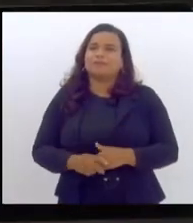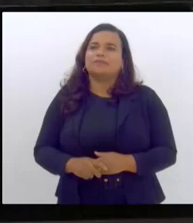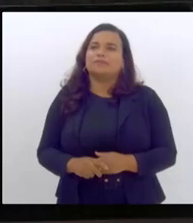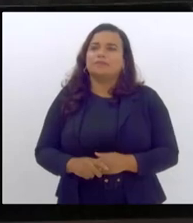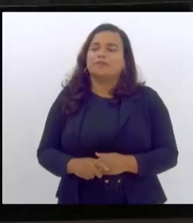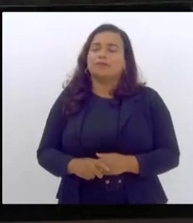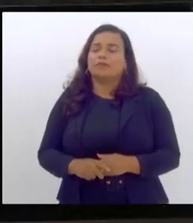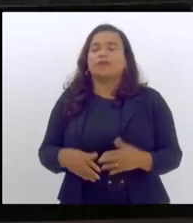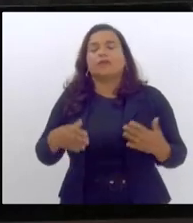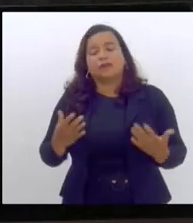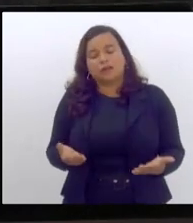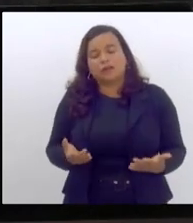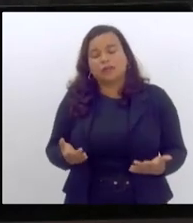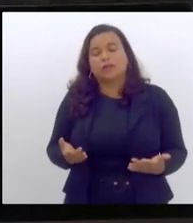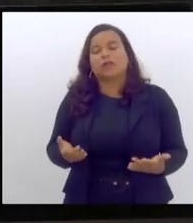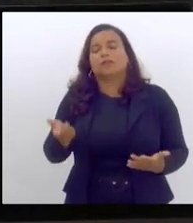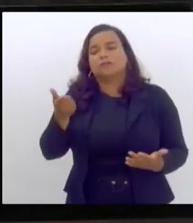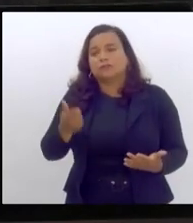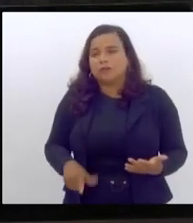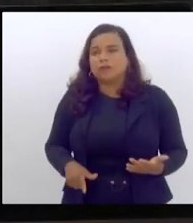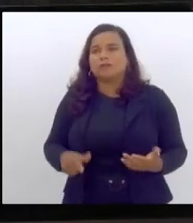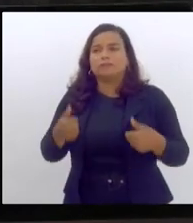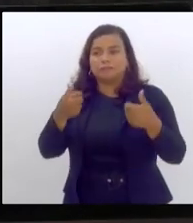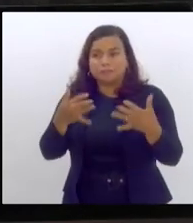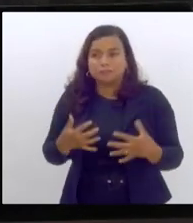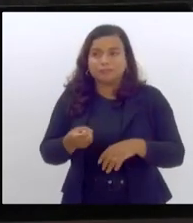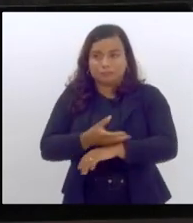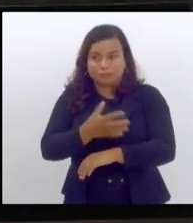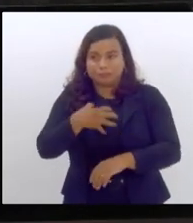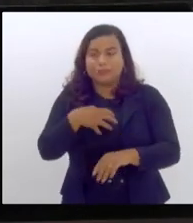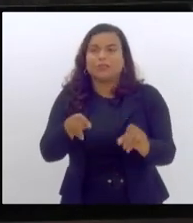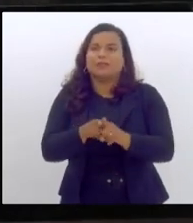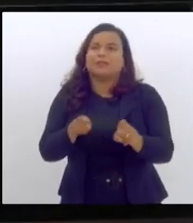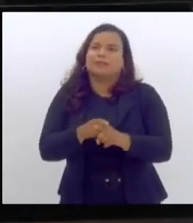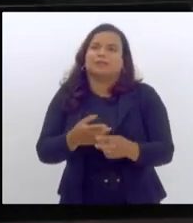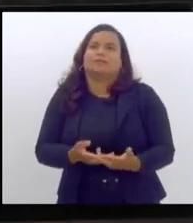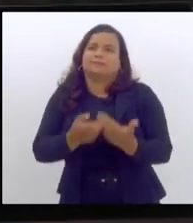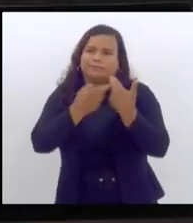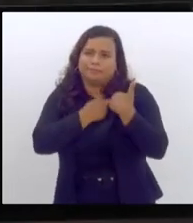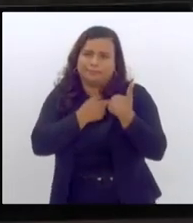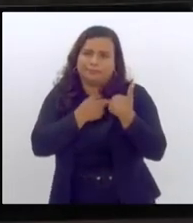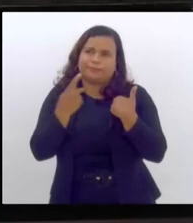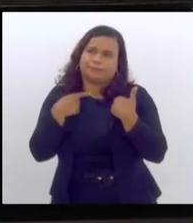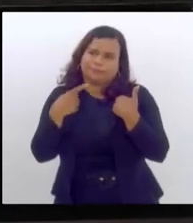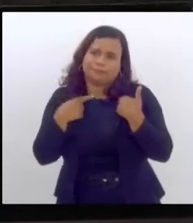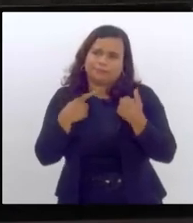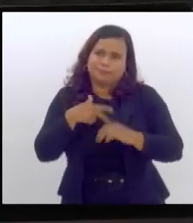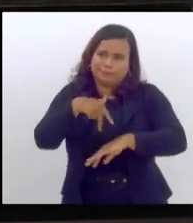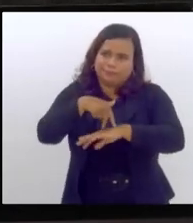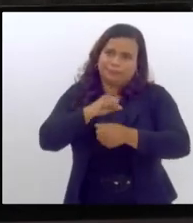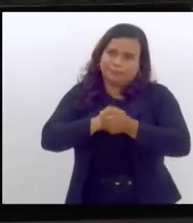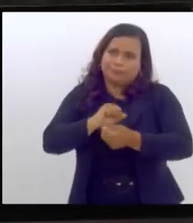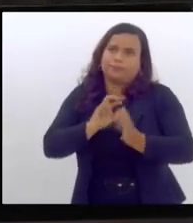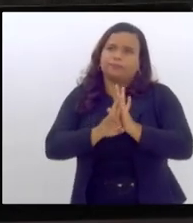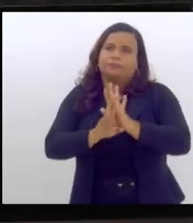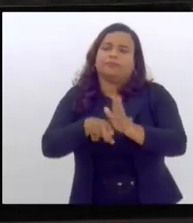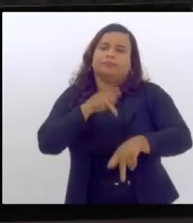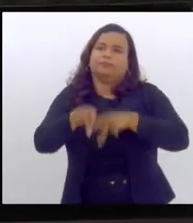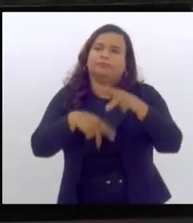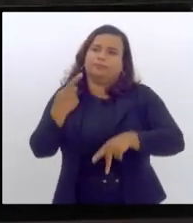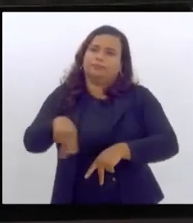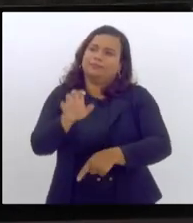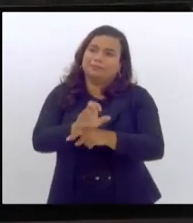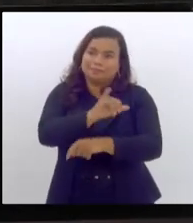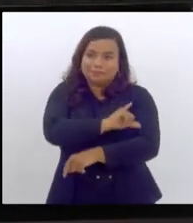eu queria ressaltar aqui a emoção e a responsabilidade que é para mim estar aqui representando a população do Estado